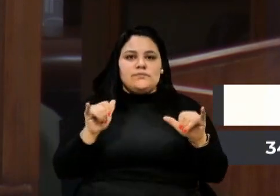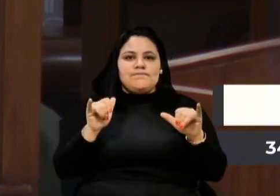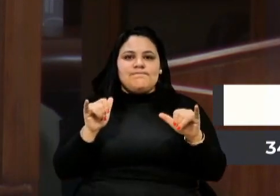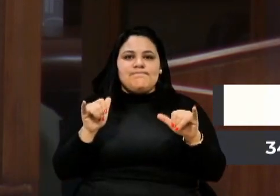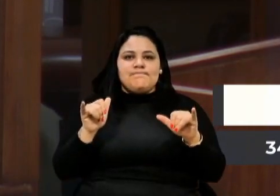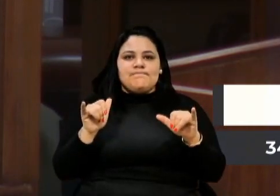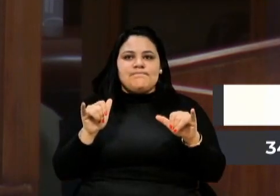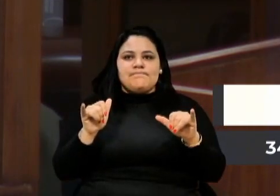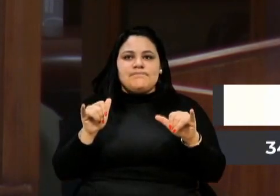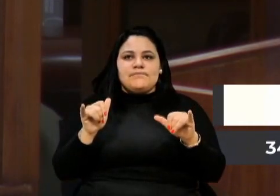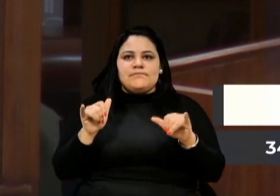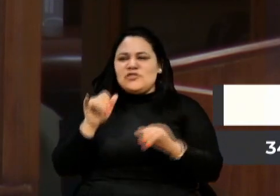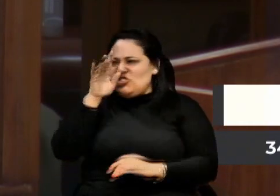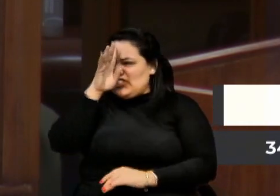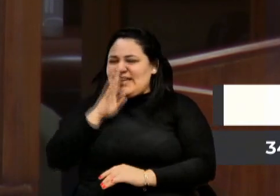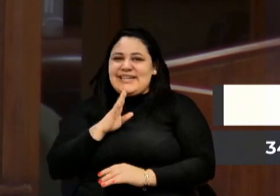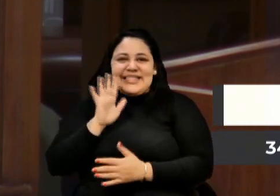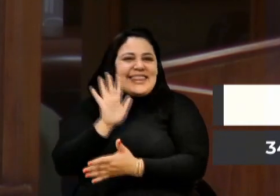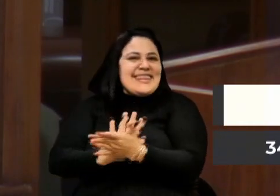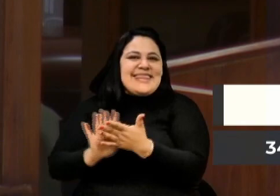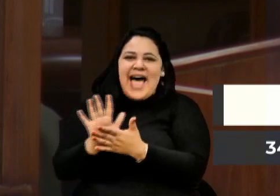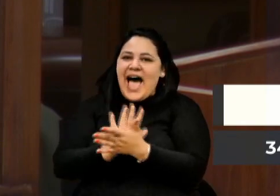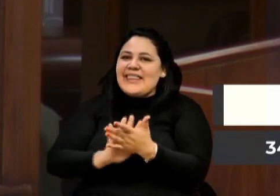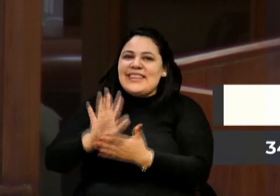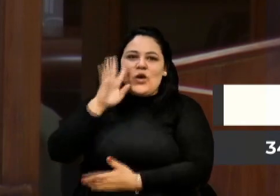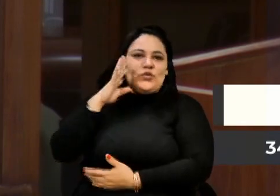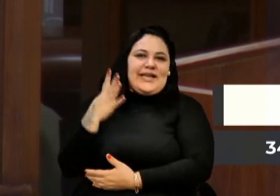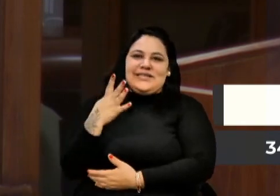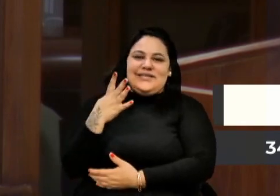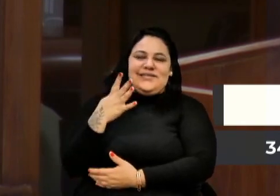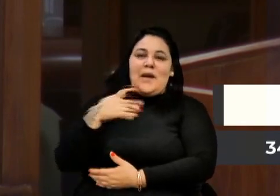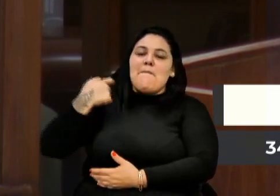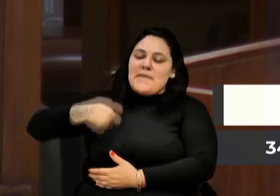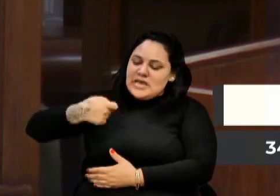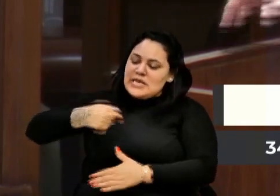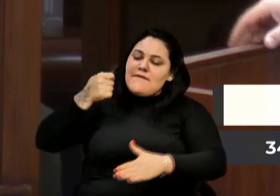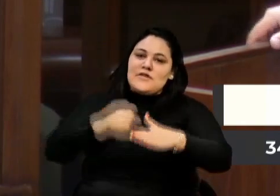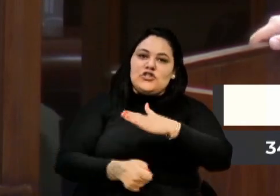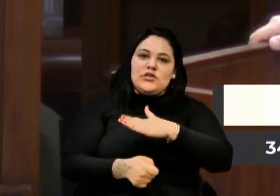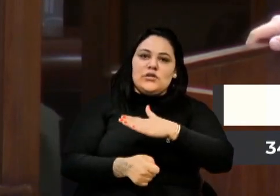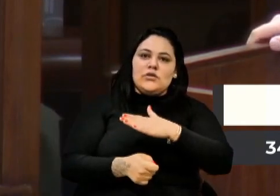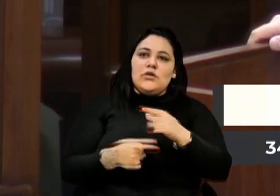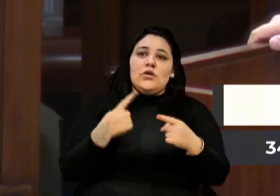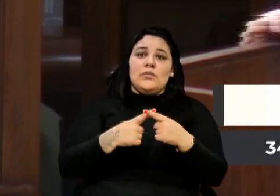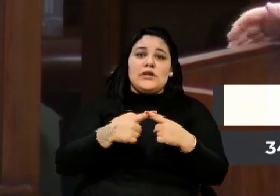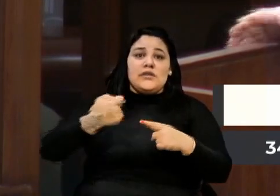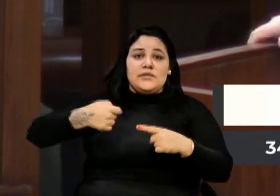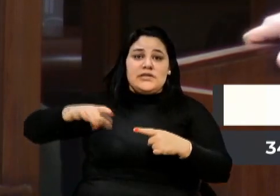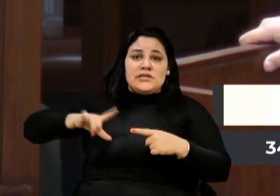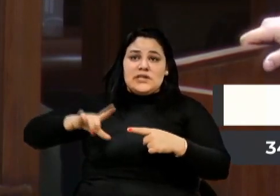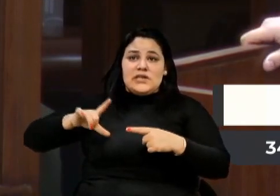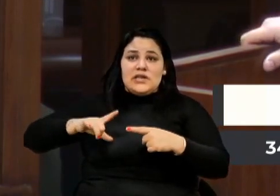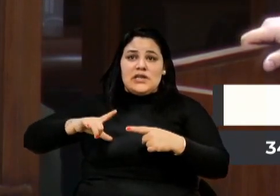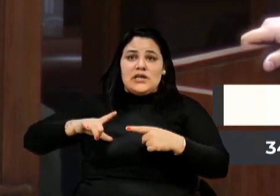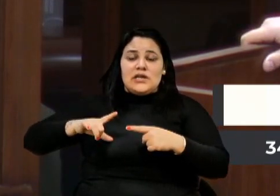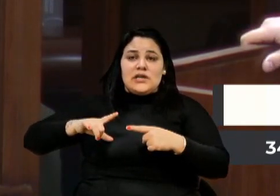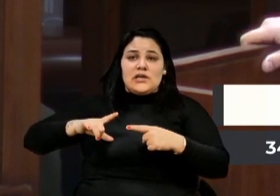levar isso, né? Daqui a pouco tem um guichê de Caxias no aeroporto de Porto Alegre até o fim da Festa da Uva.